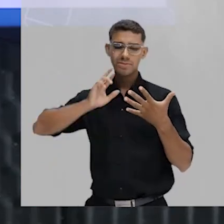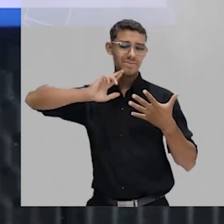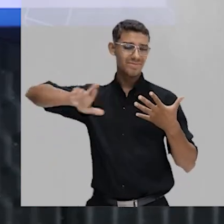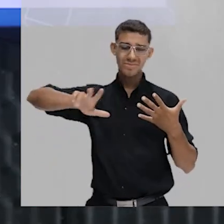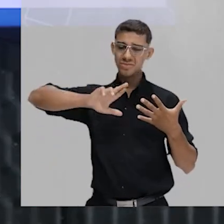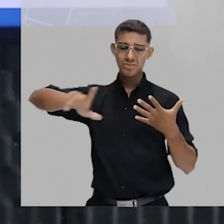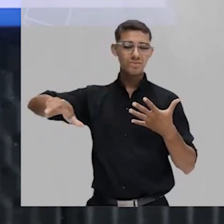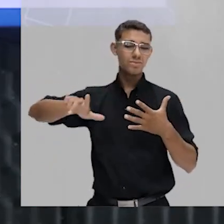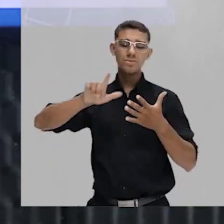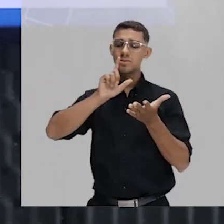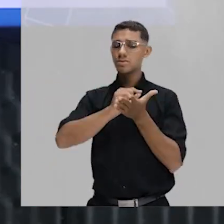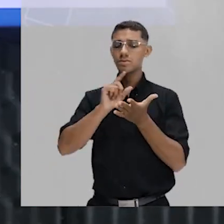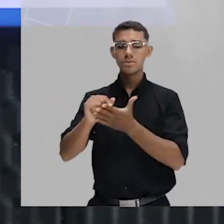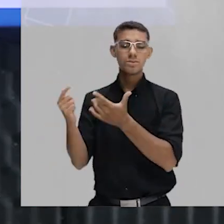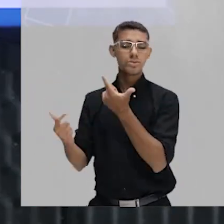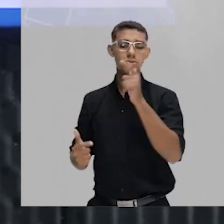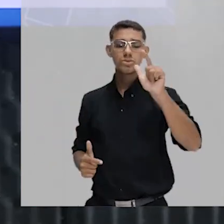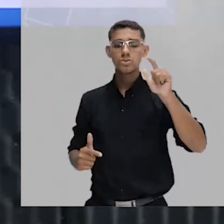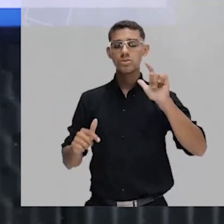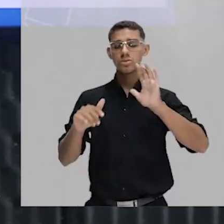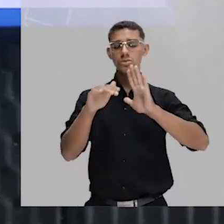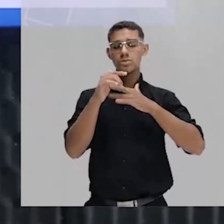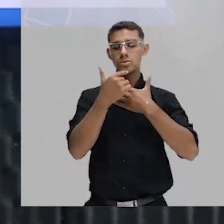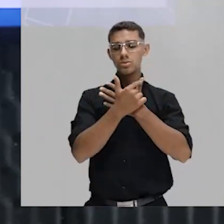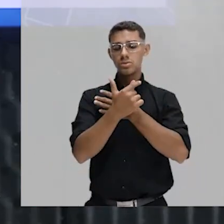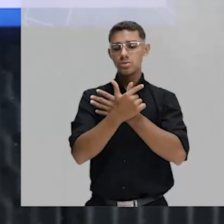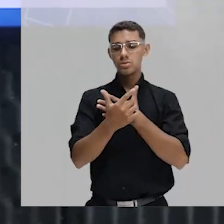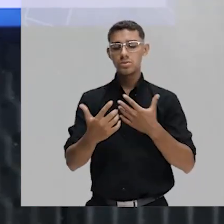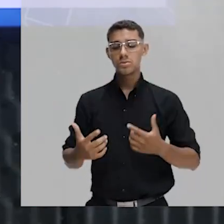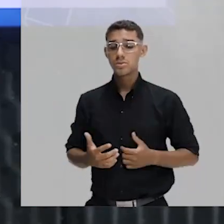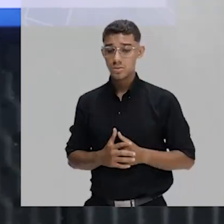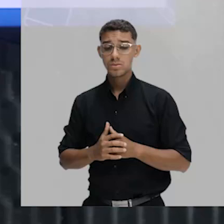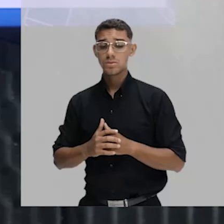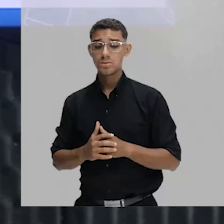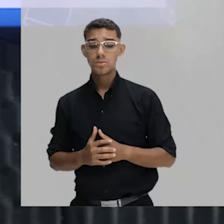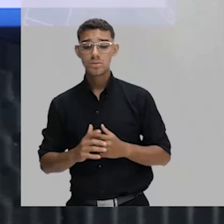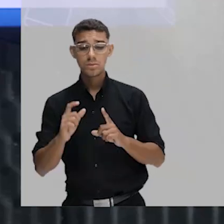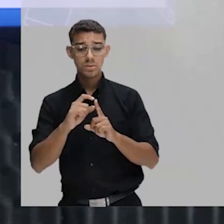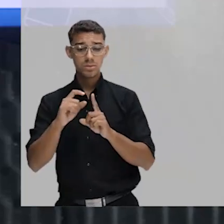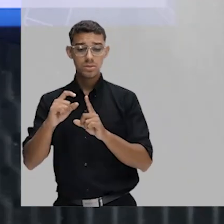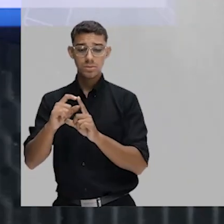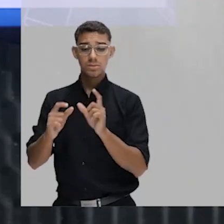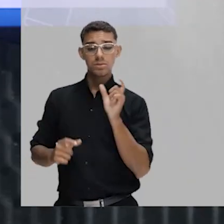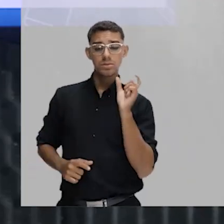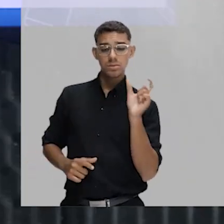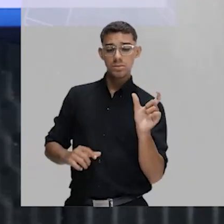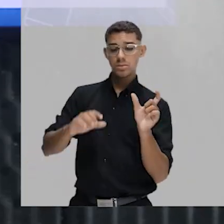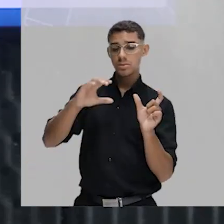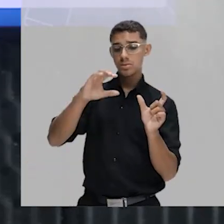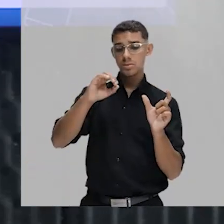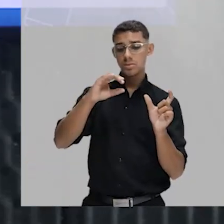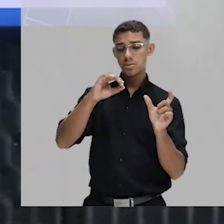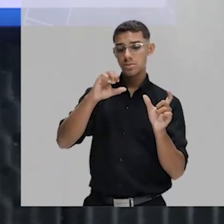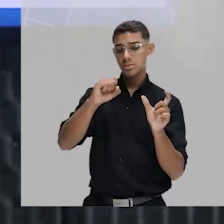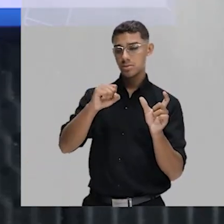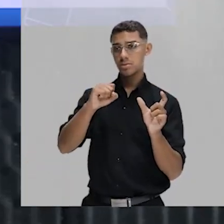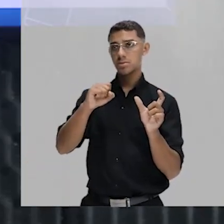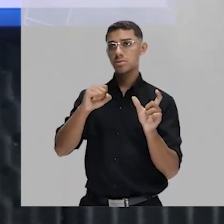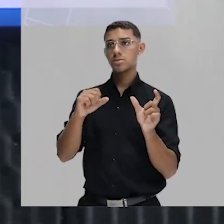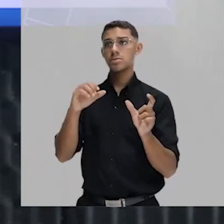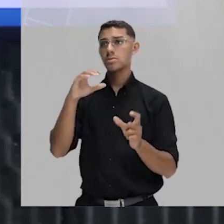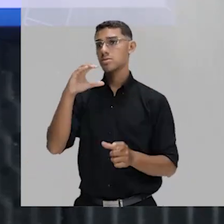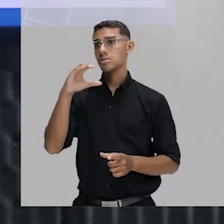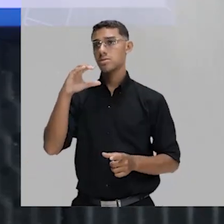está com uma outra função. Ó, a palavra cocos não tem acento, tá, turma? Muita atenção, que eu sempre vejo as pessoas utilizando a